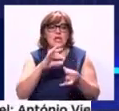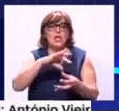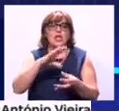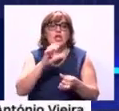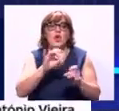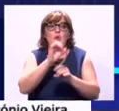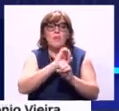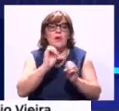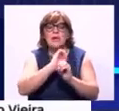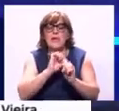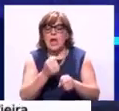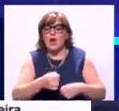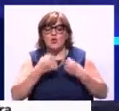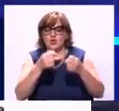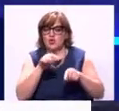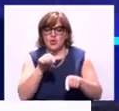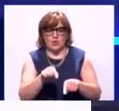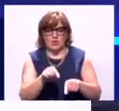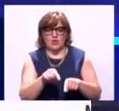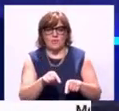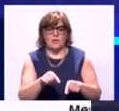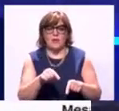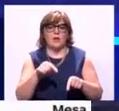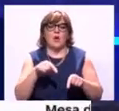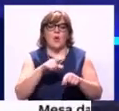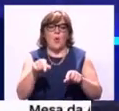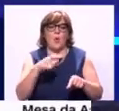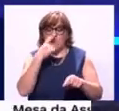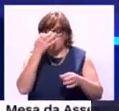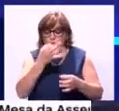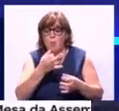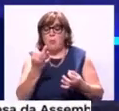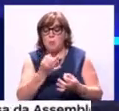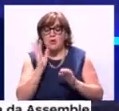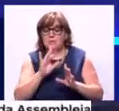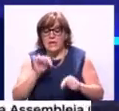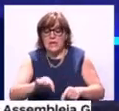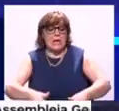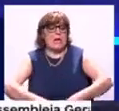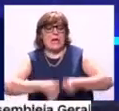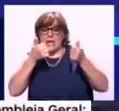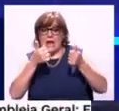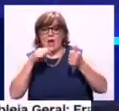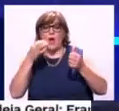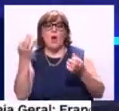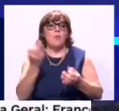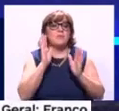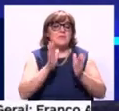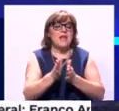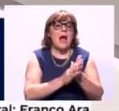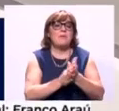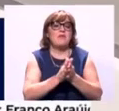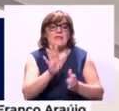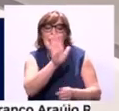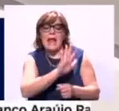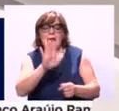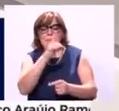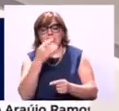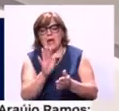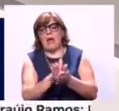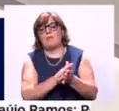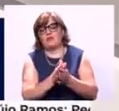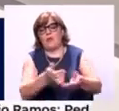mais ninguém conseguiu. Um portista não pensa no nosso porte. Um portista está aqui para ganhar. Claro. O Porto tem que aproveitar essa imagem que